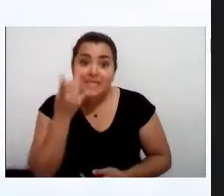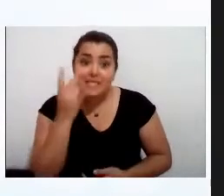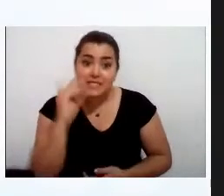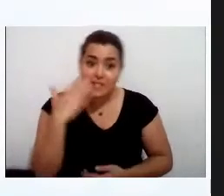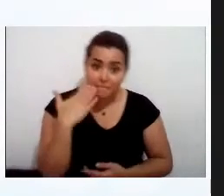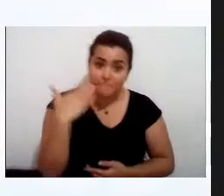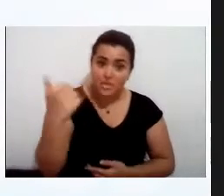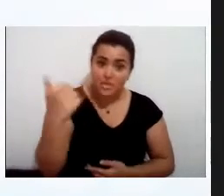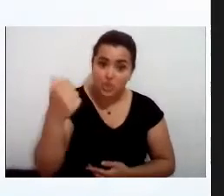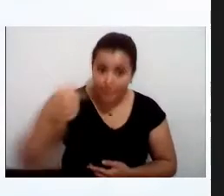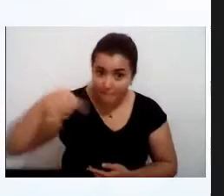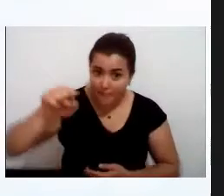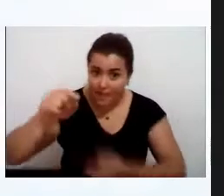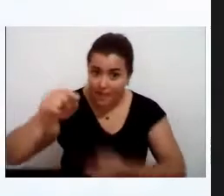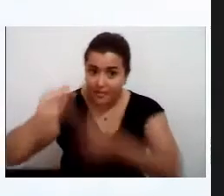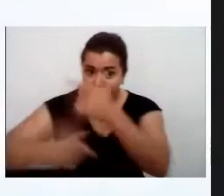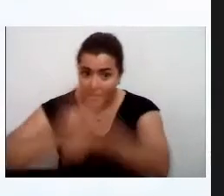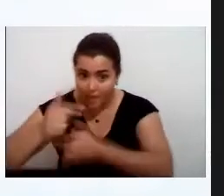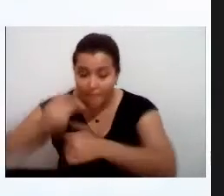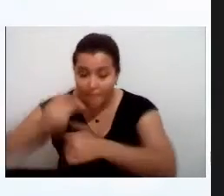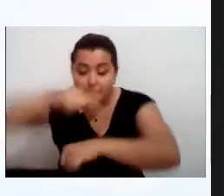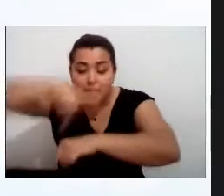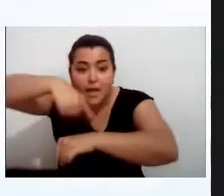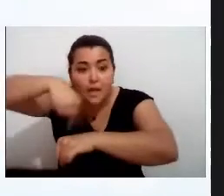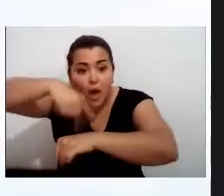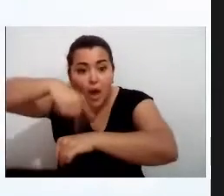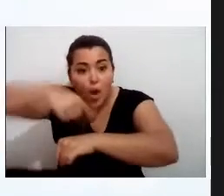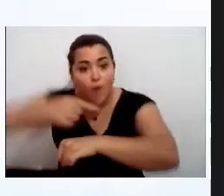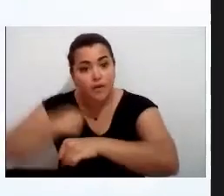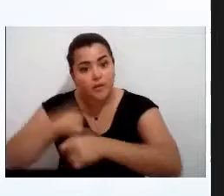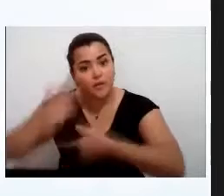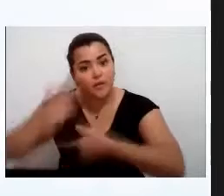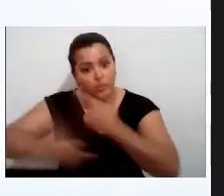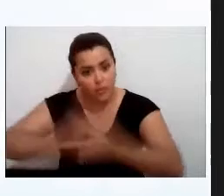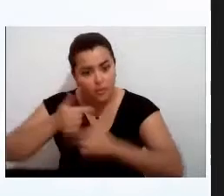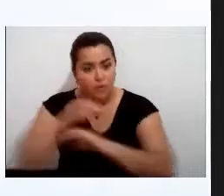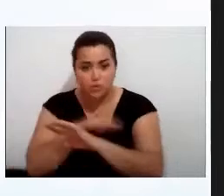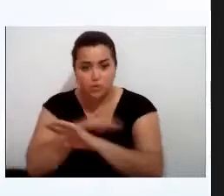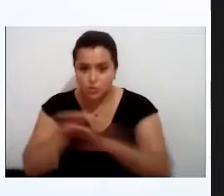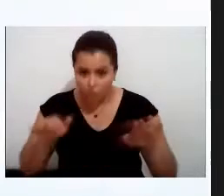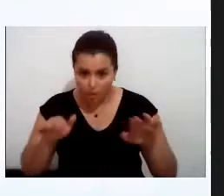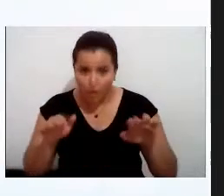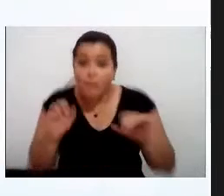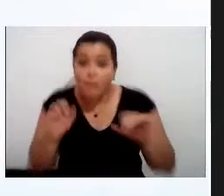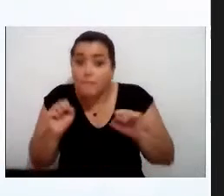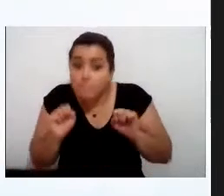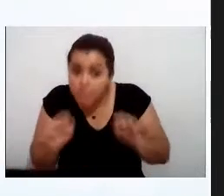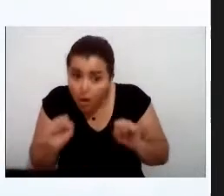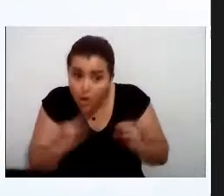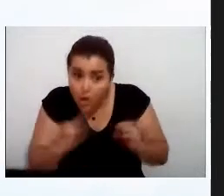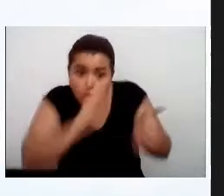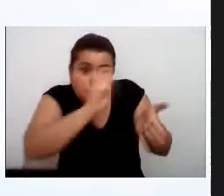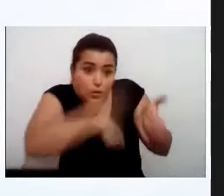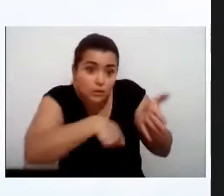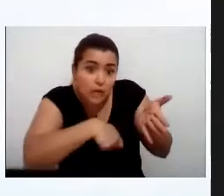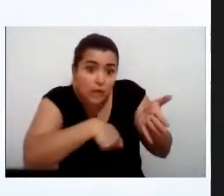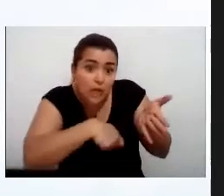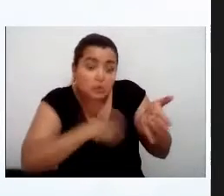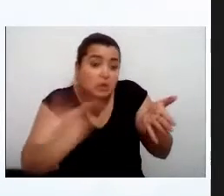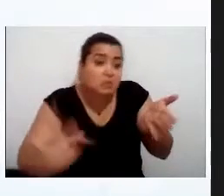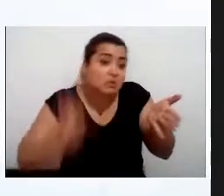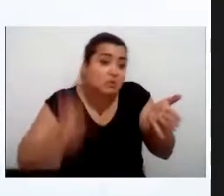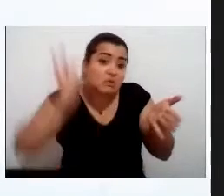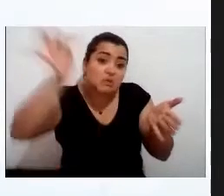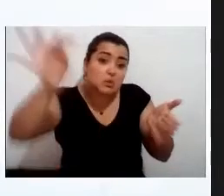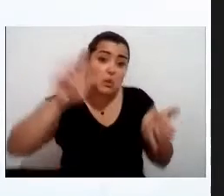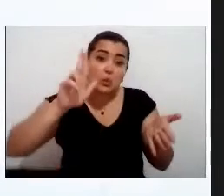o serviço e só recebe pela hora trabalhada. Ou seja, ele pode ser contratado e nunca ser chamado para prestar o serviço.